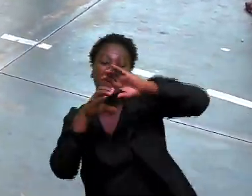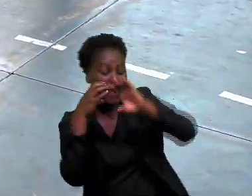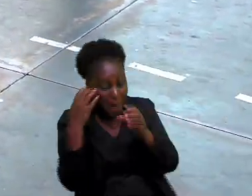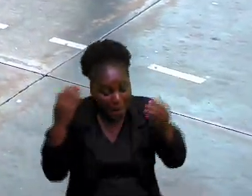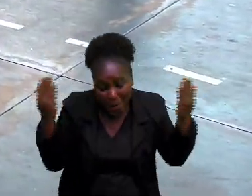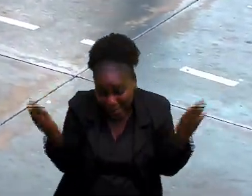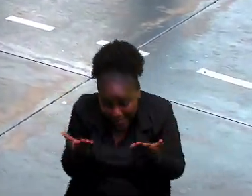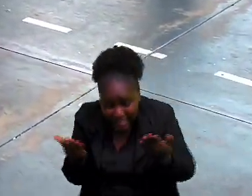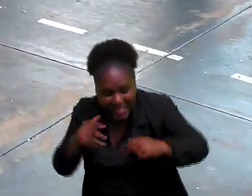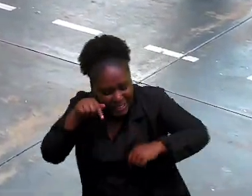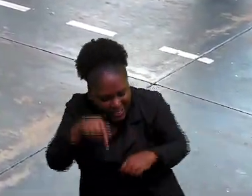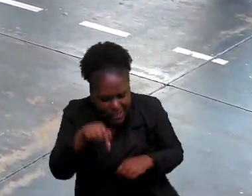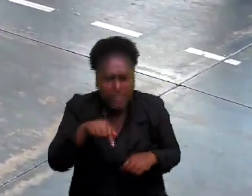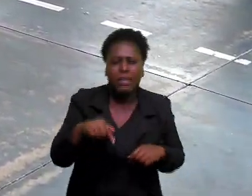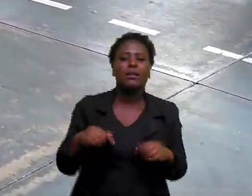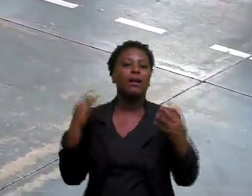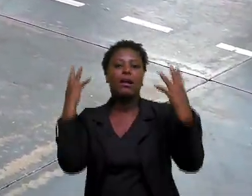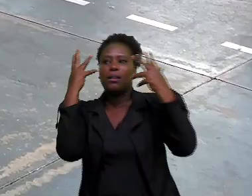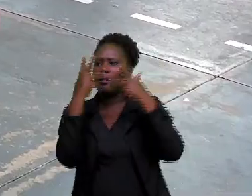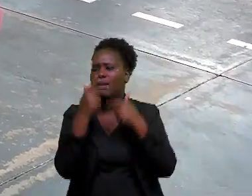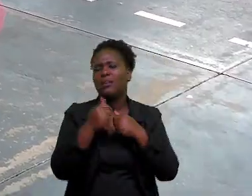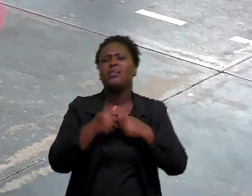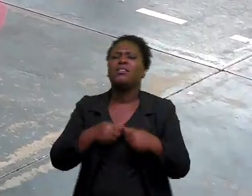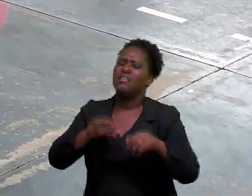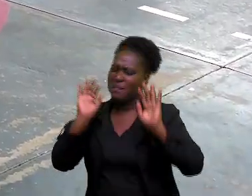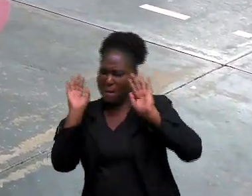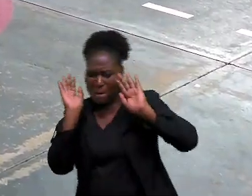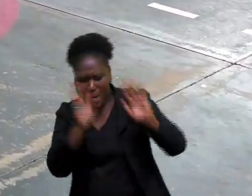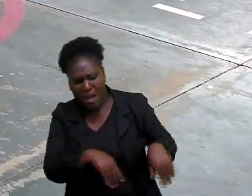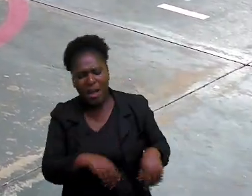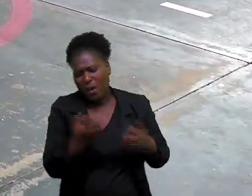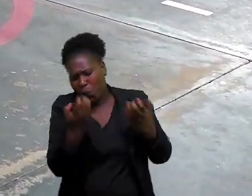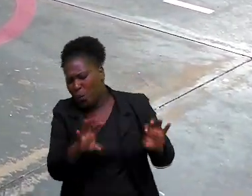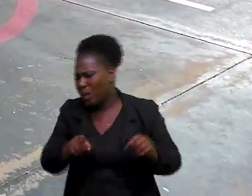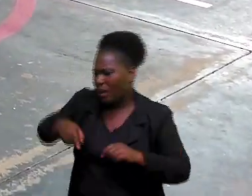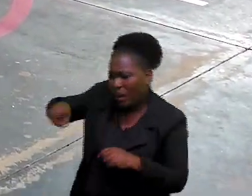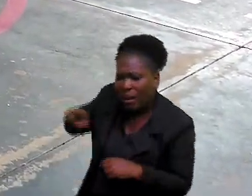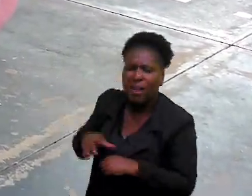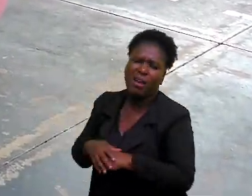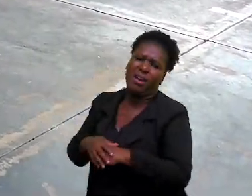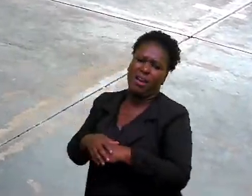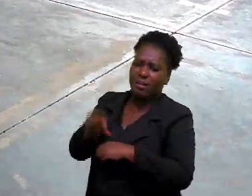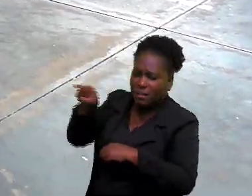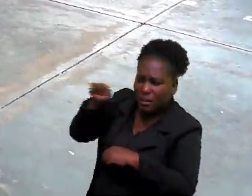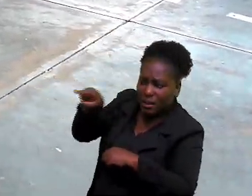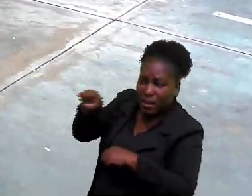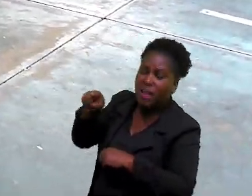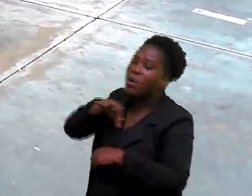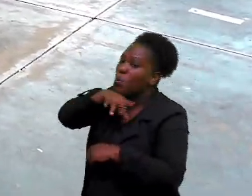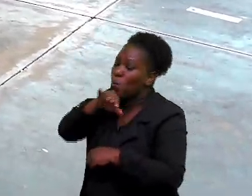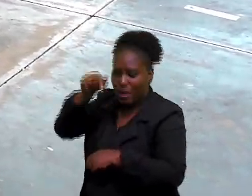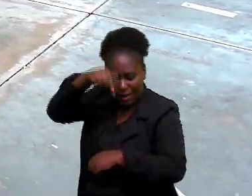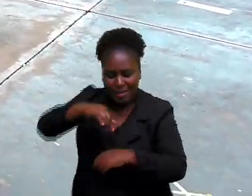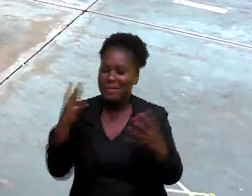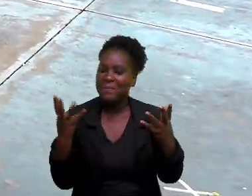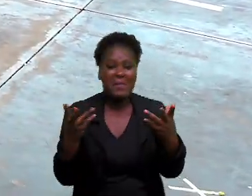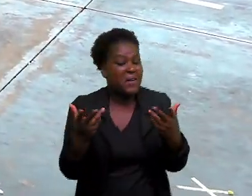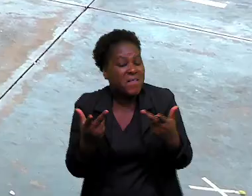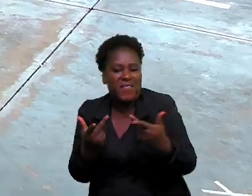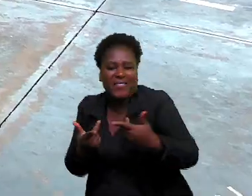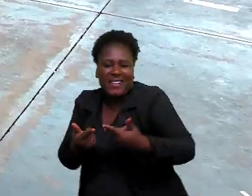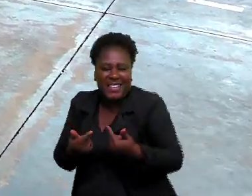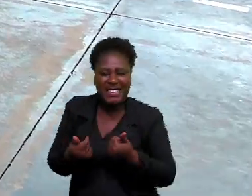De sereia, é qualquer sempre que eu busco